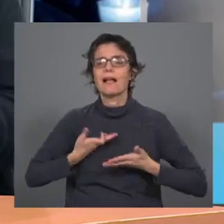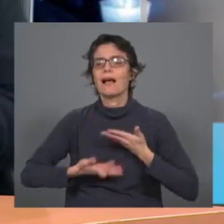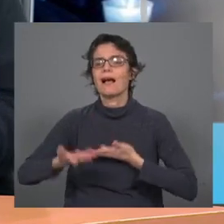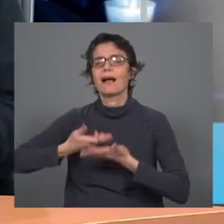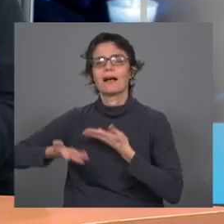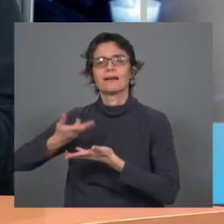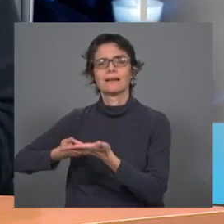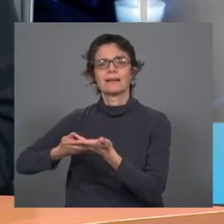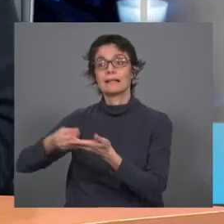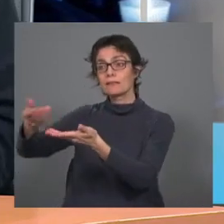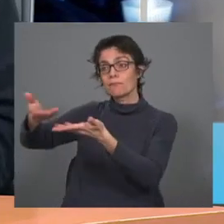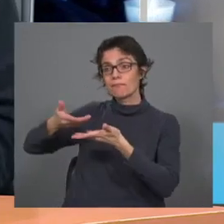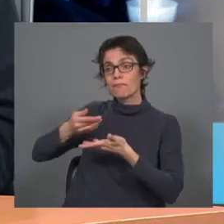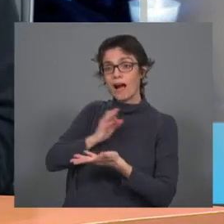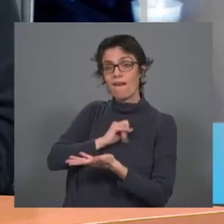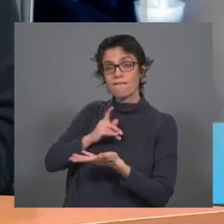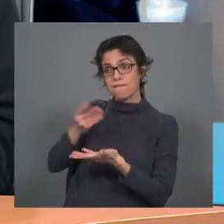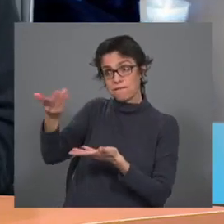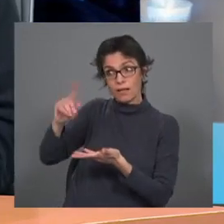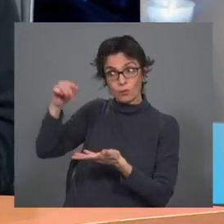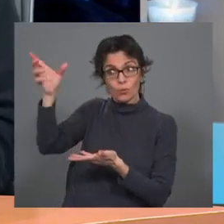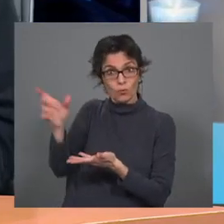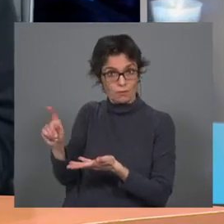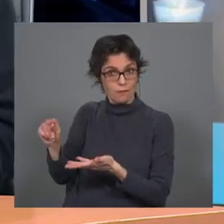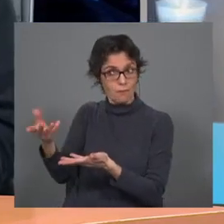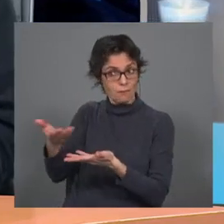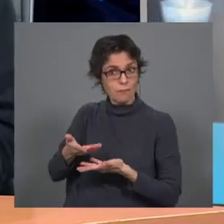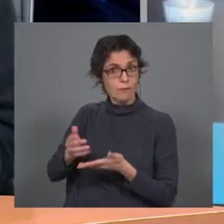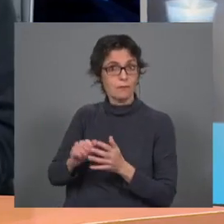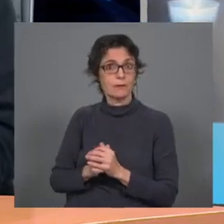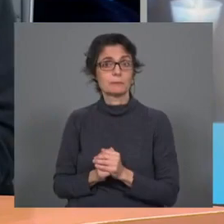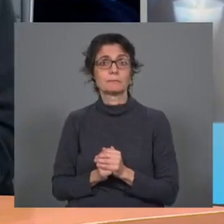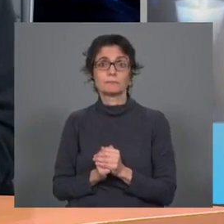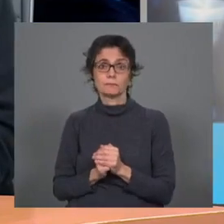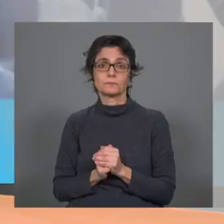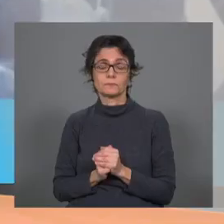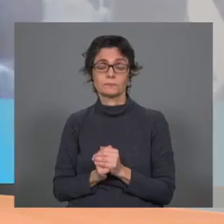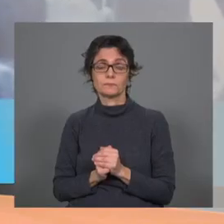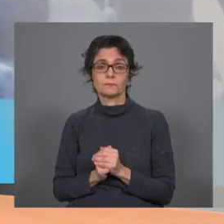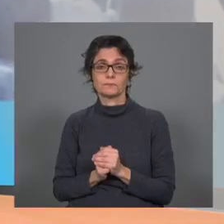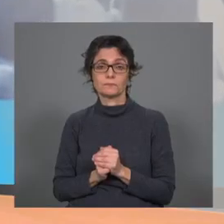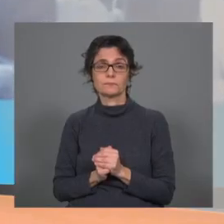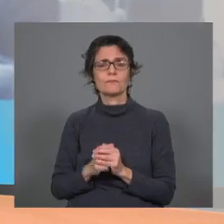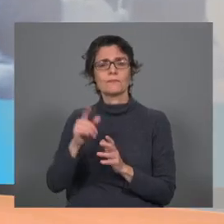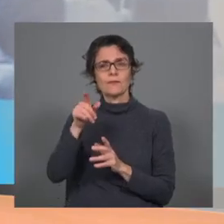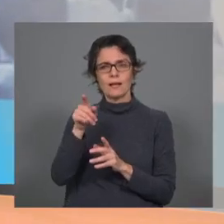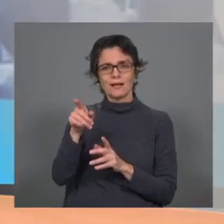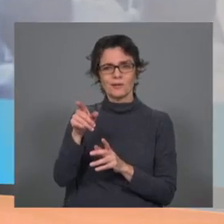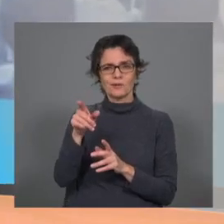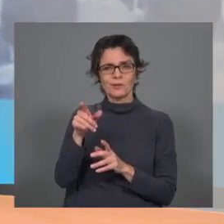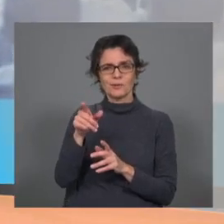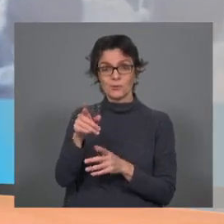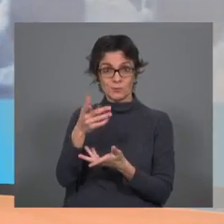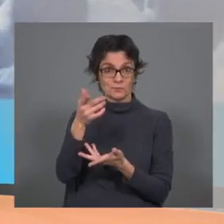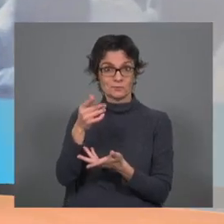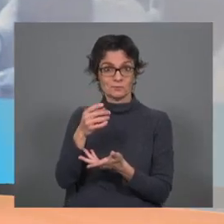acolher a fé do outro, que também é muito importante nos dias de hoje. E no caso do Guilherme, a hospitalidade é assim uma